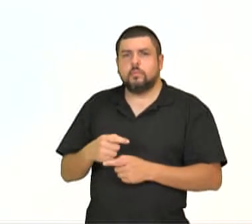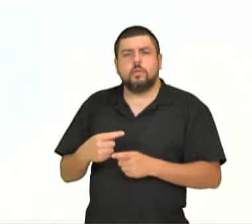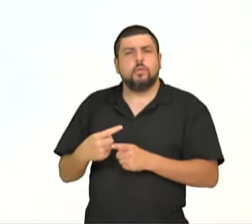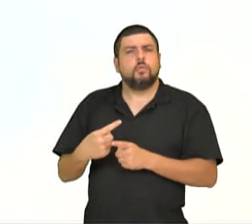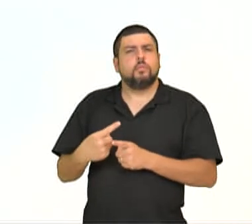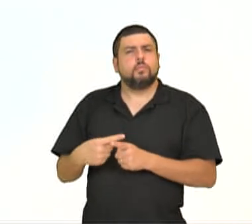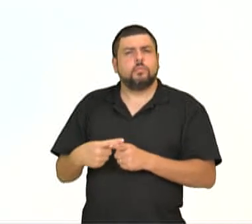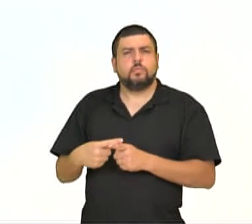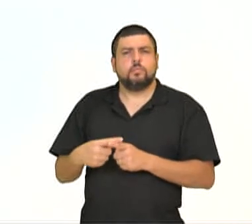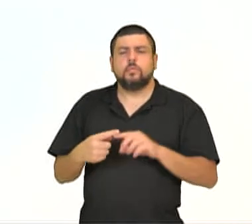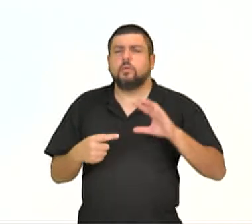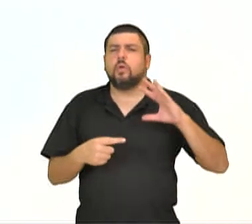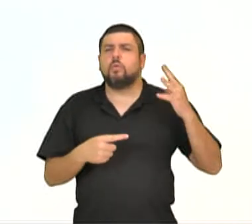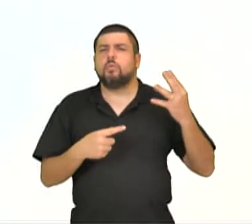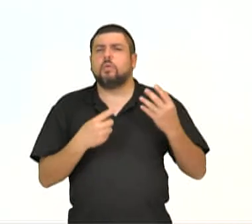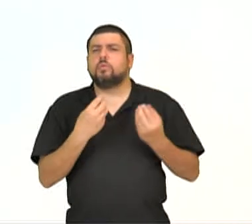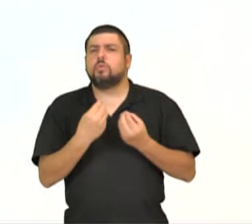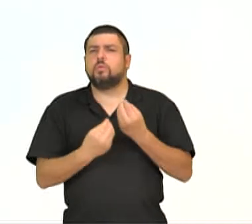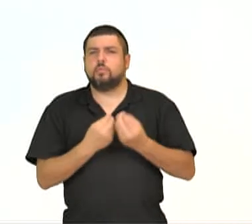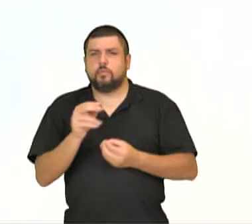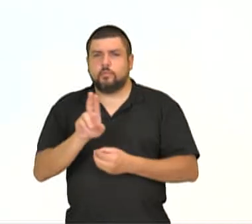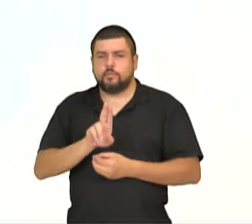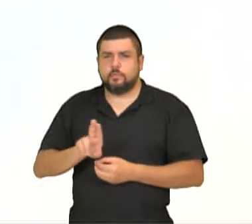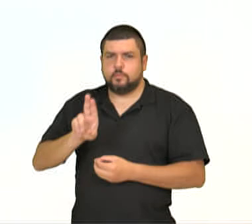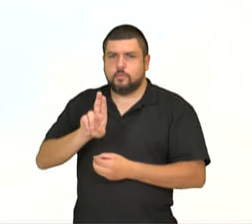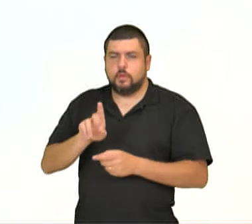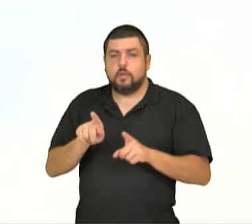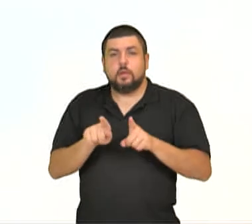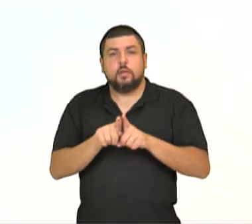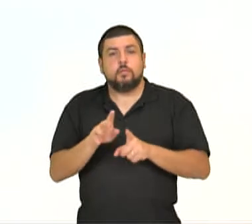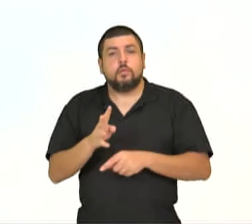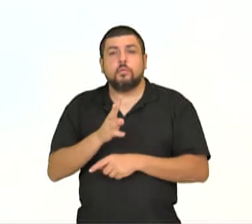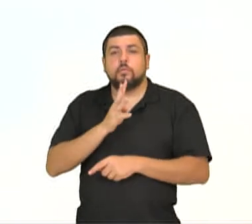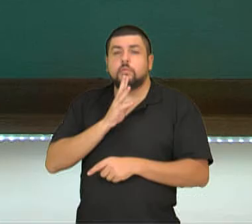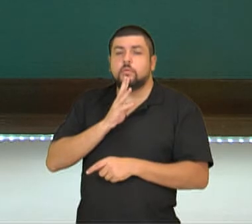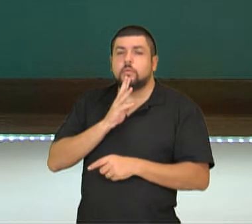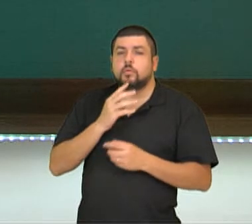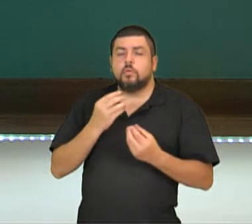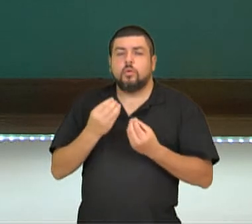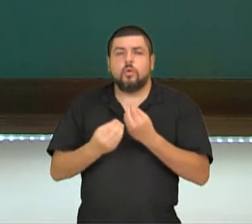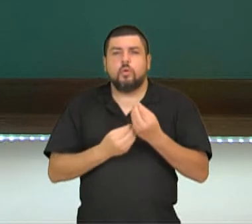servem, quando e como usamos e conhecemos como se formam